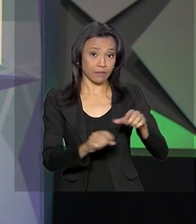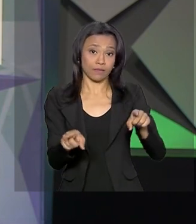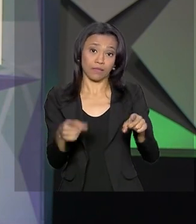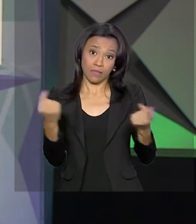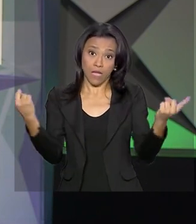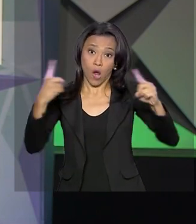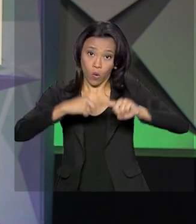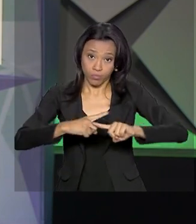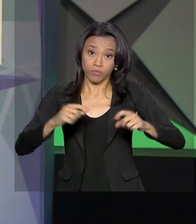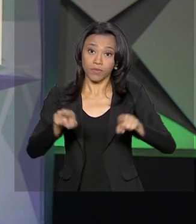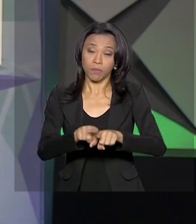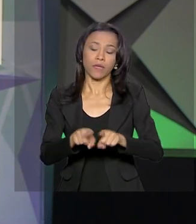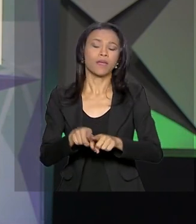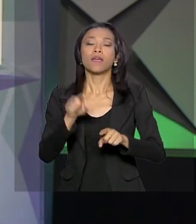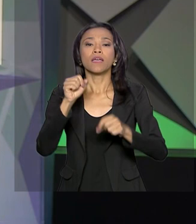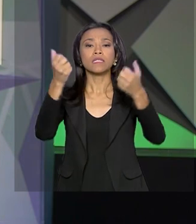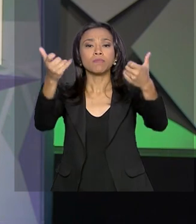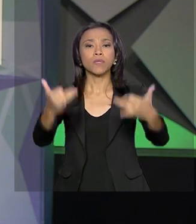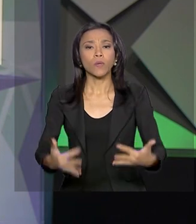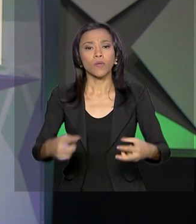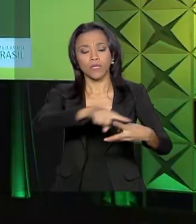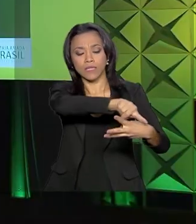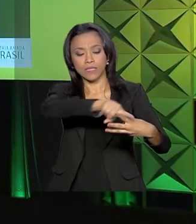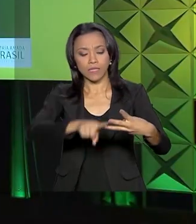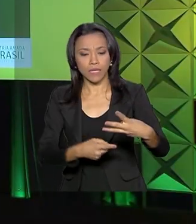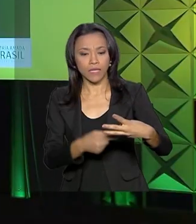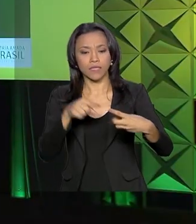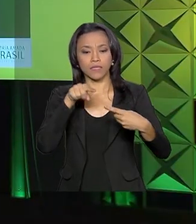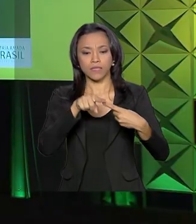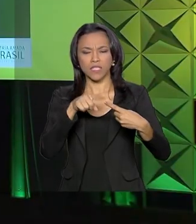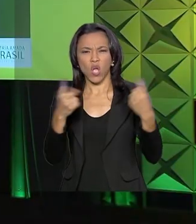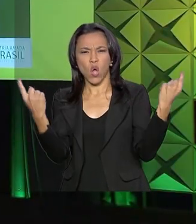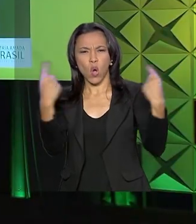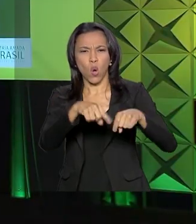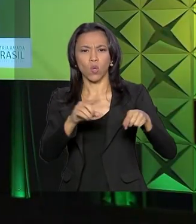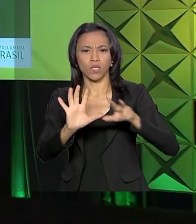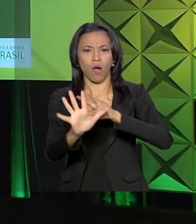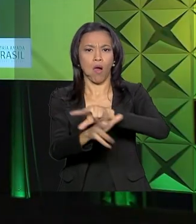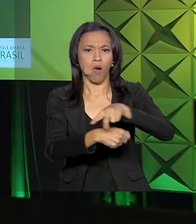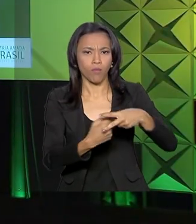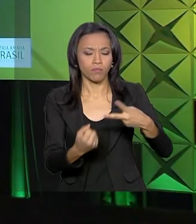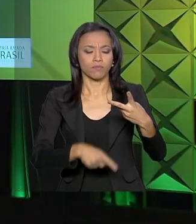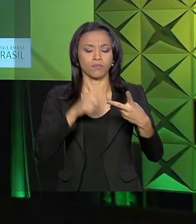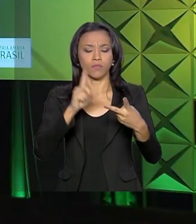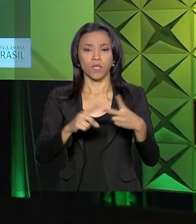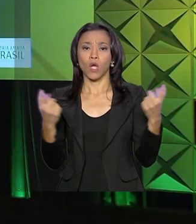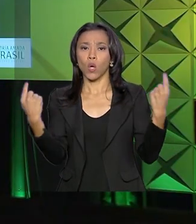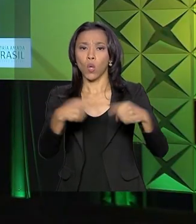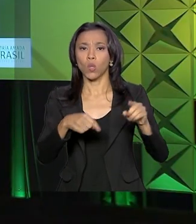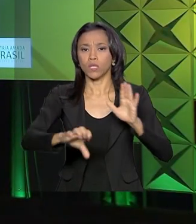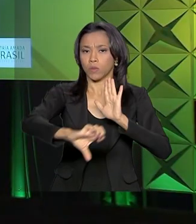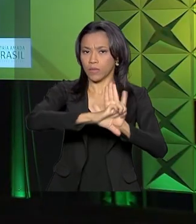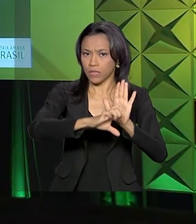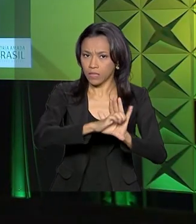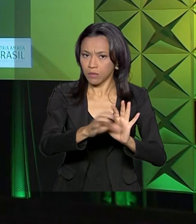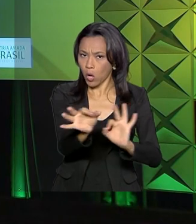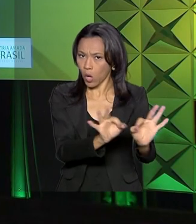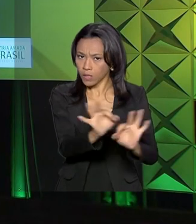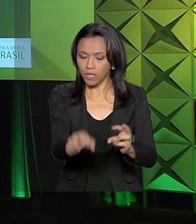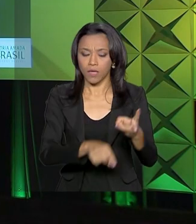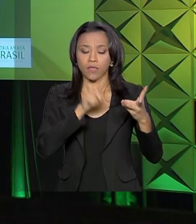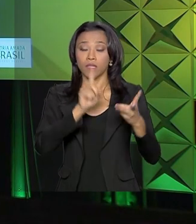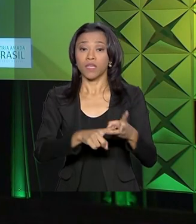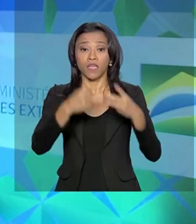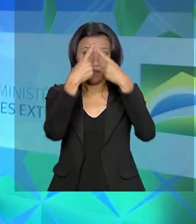atuação do Ministério, focada em três pilares, combate à corrupção, ao crime organizado e à criminalidade